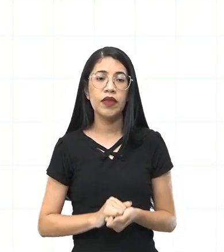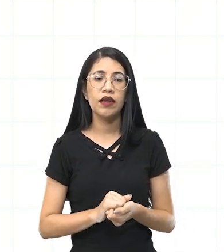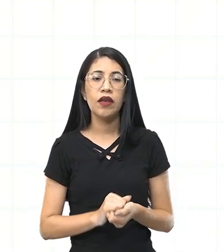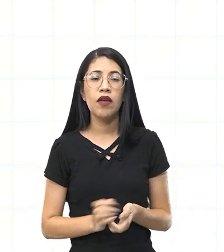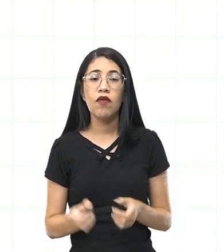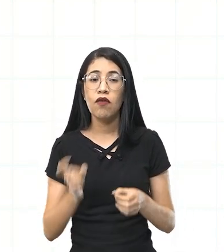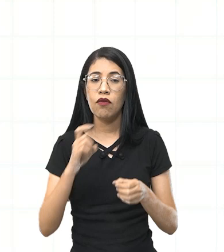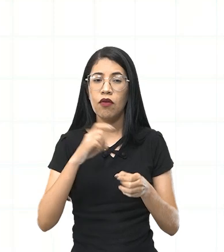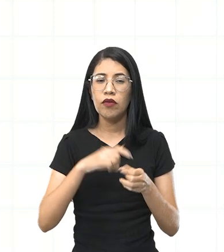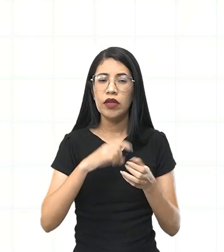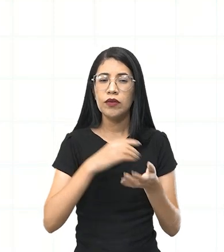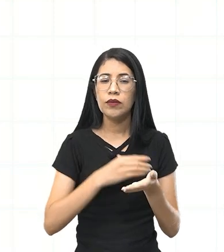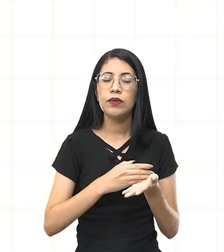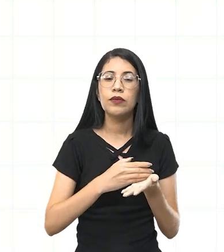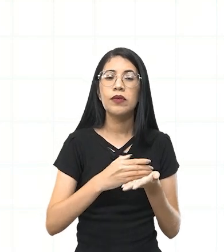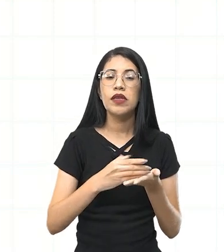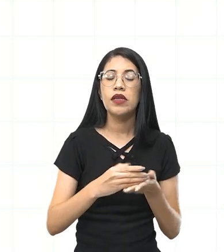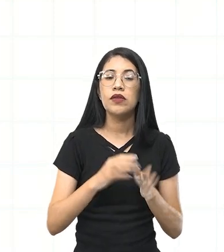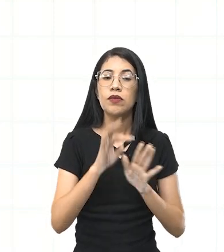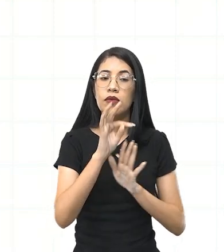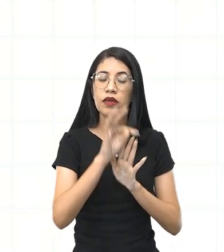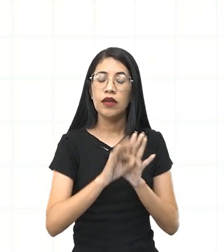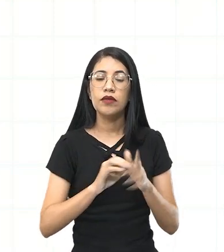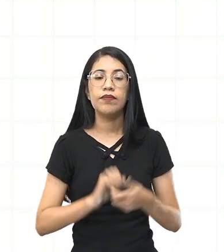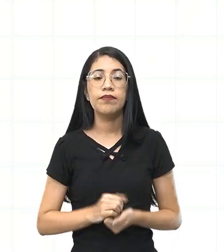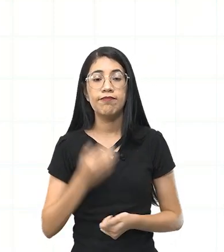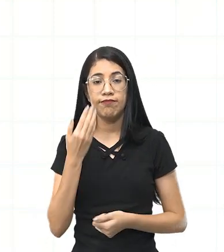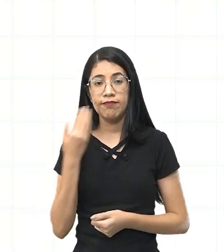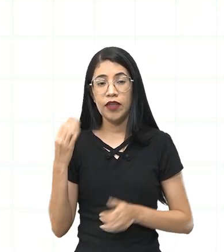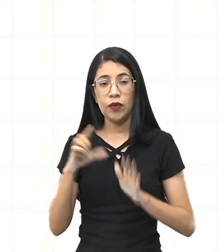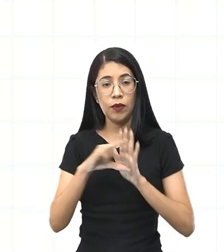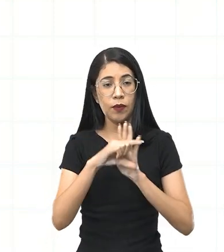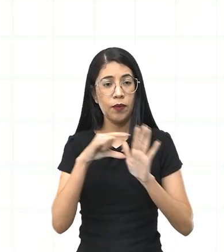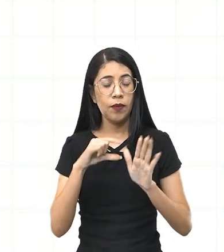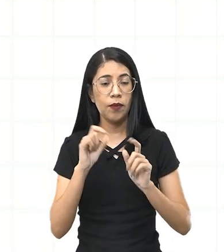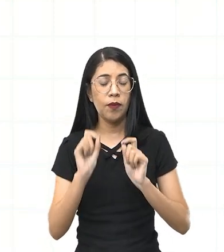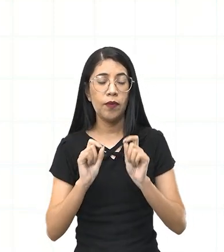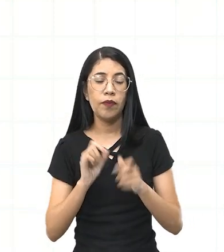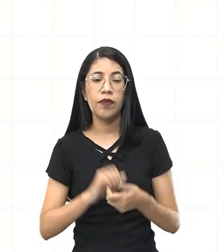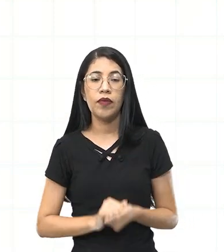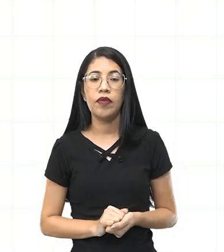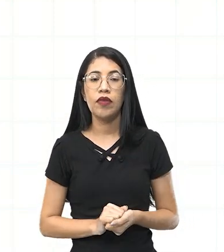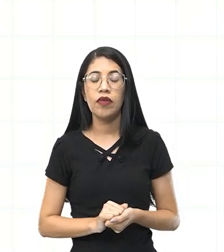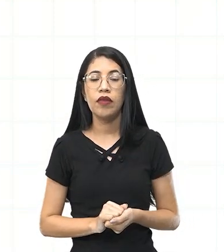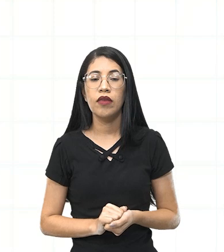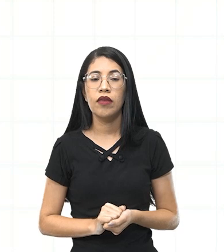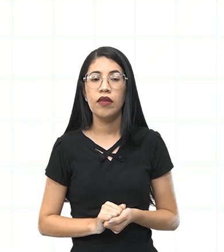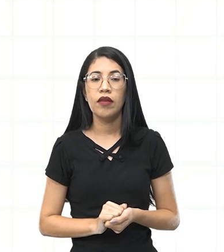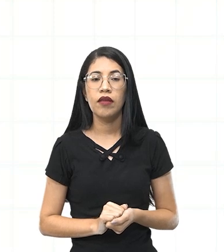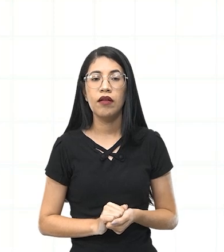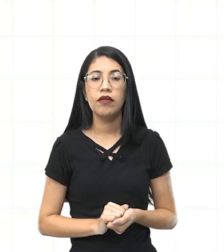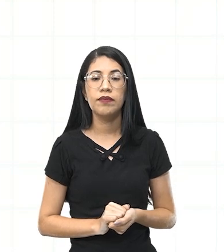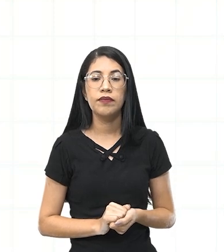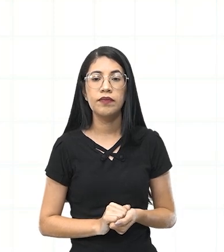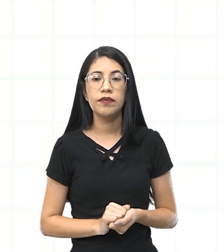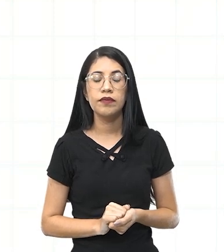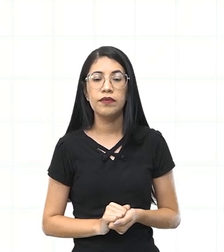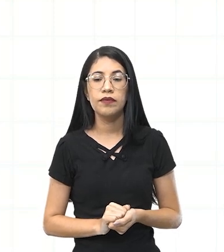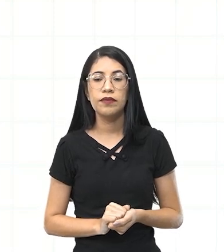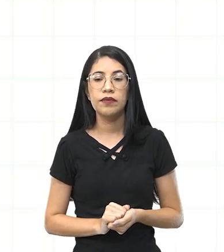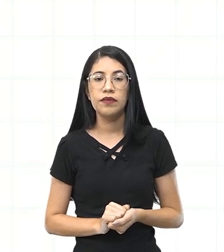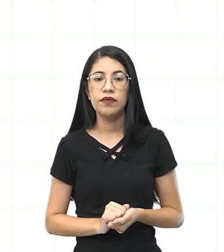início, né? Esse primeiro parágrafo vamos observar aqui. Eu não coloquei para vocês